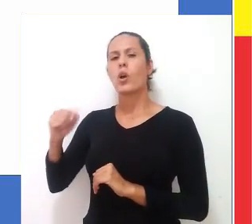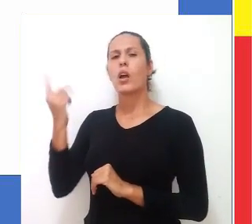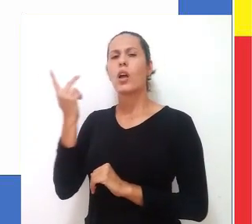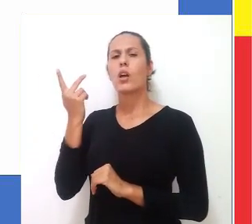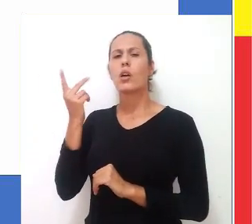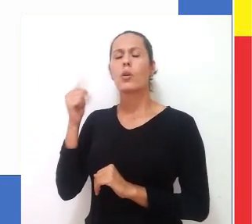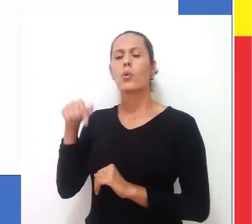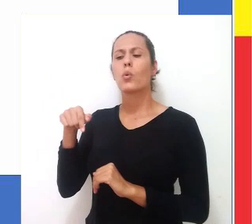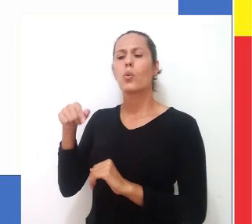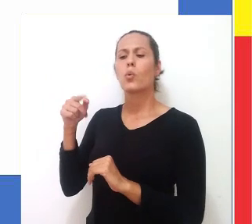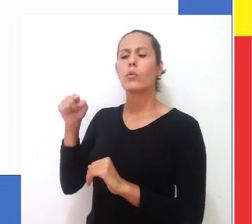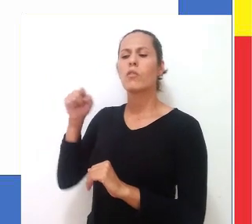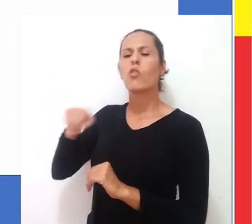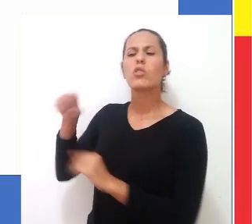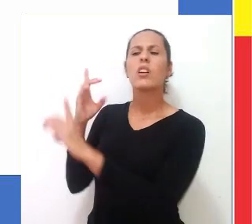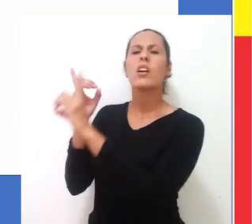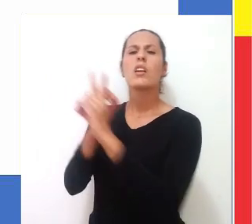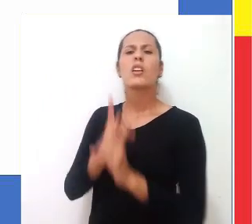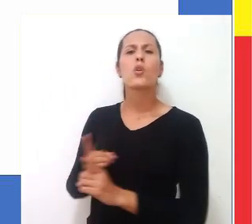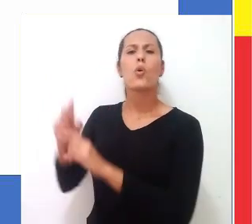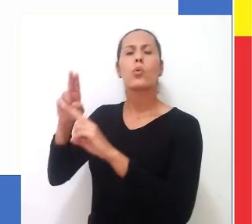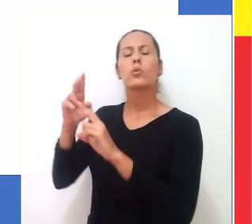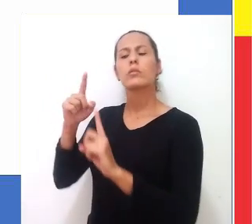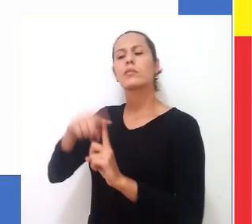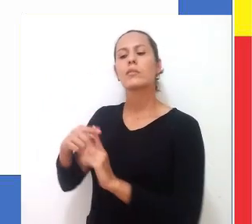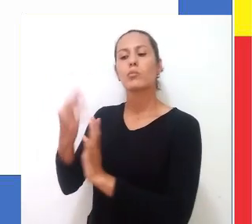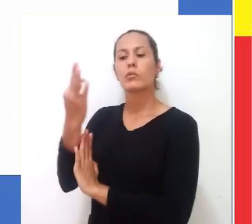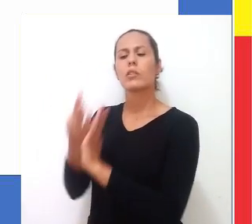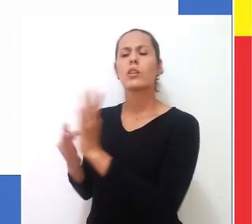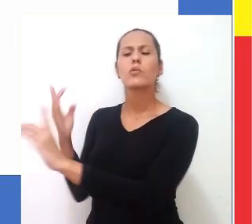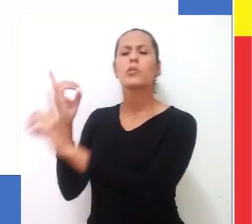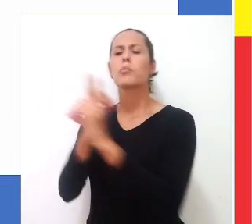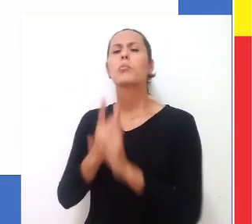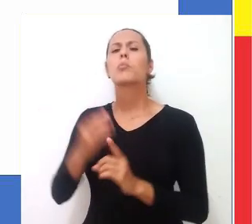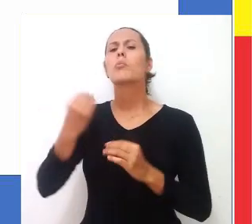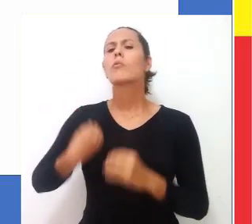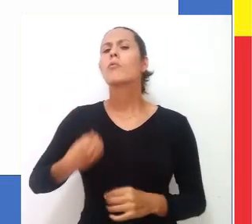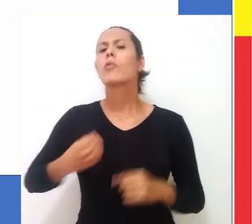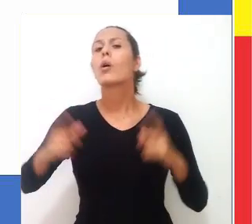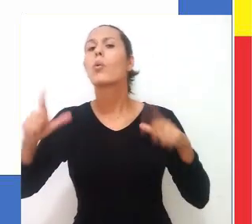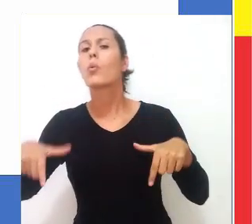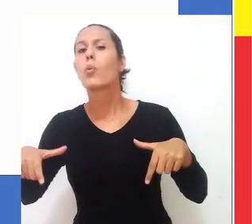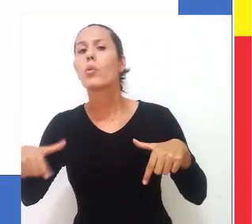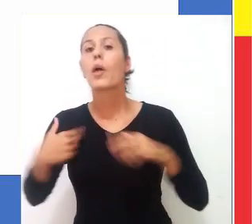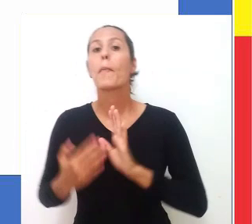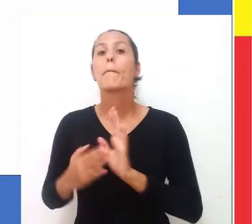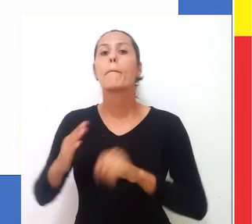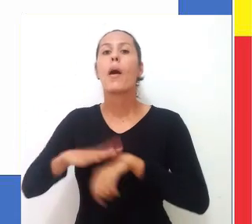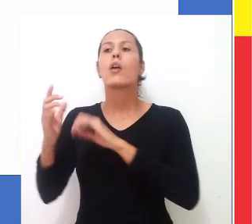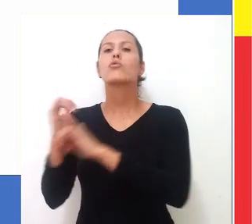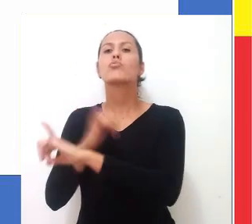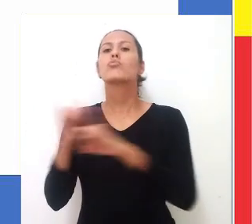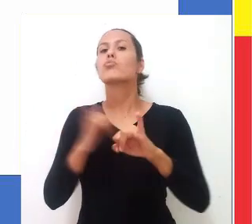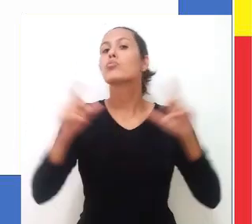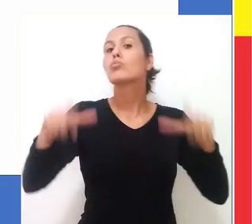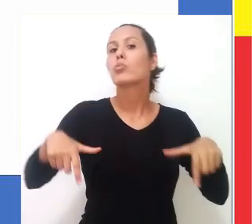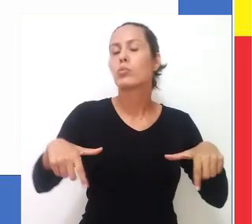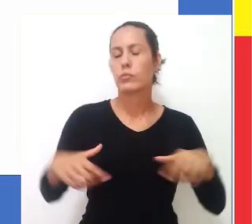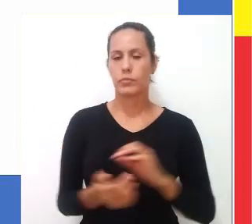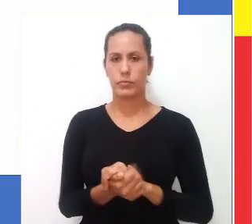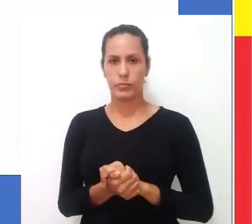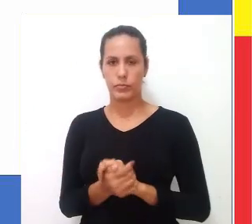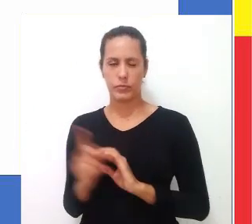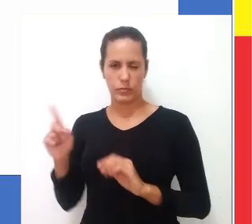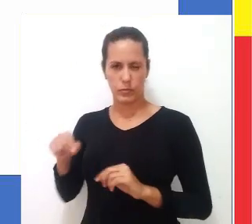onde geralmente vocês encontram esse tipo de texto, onde ele é mais exposto. Como vocês